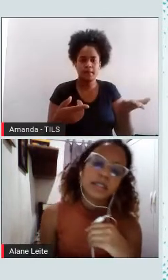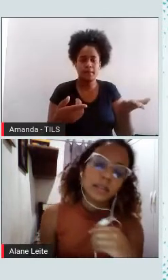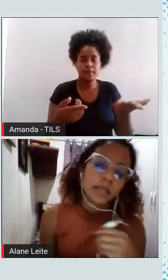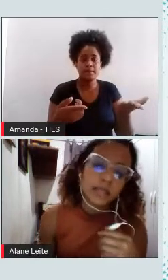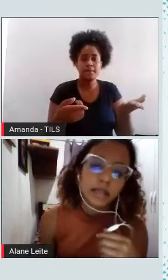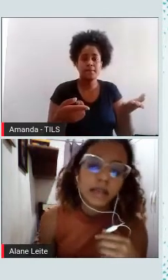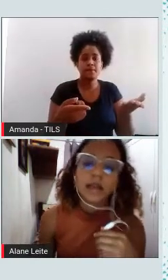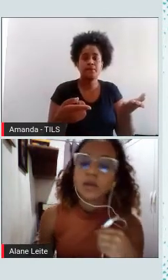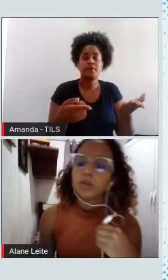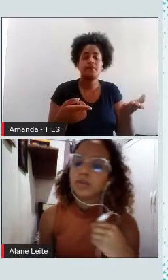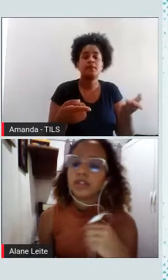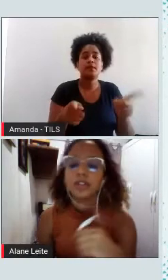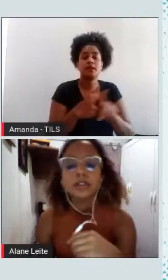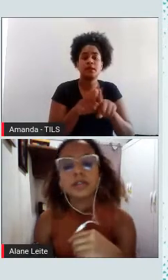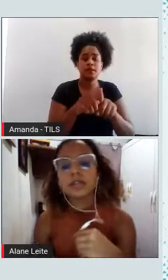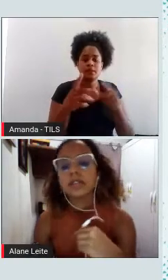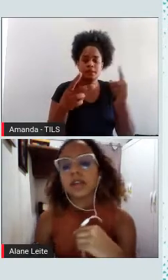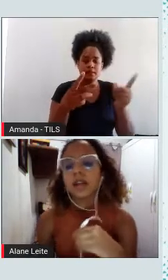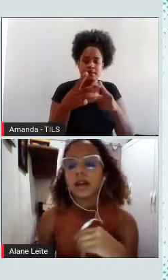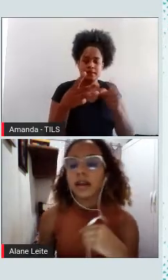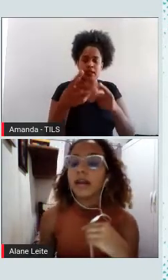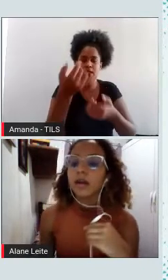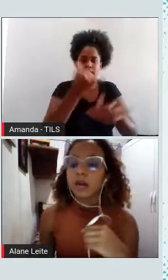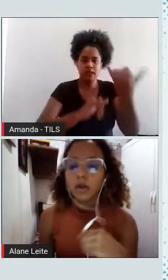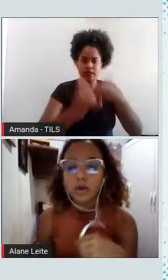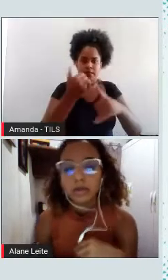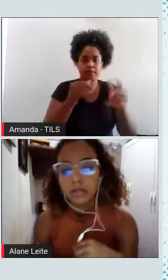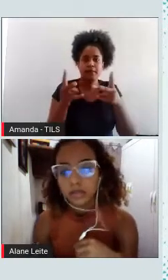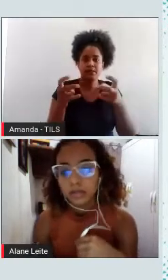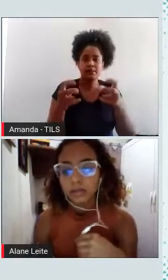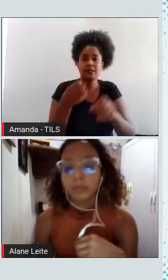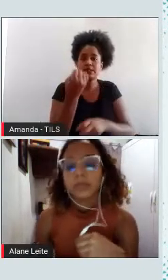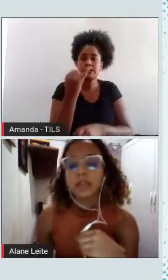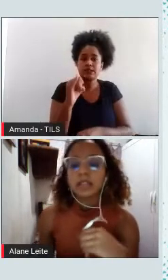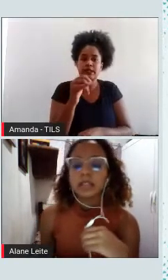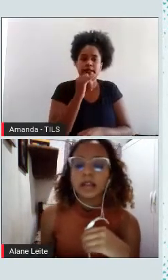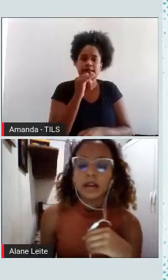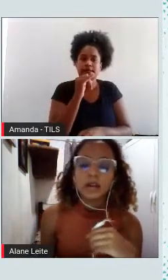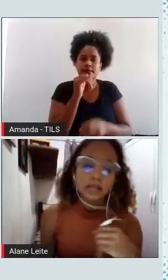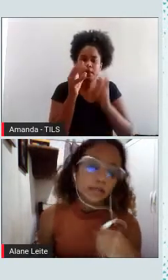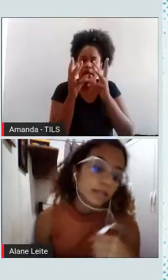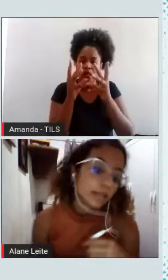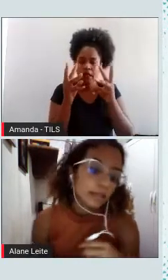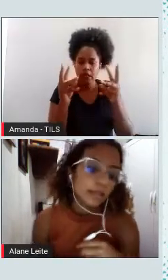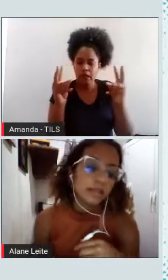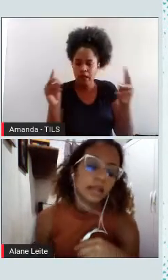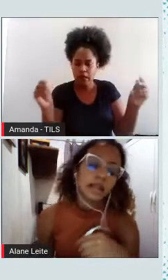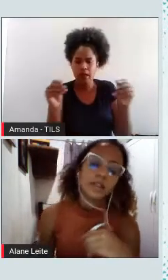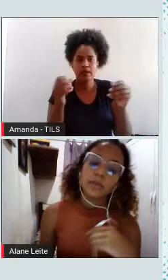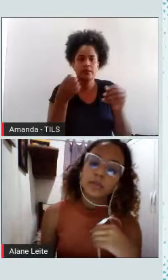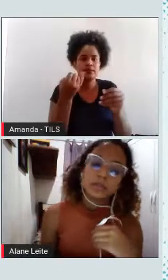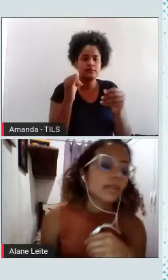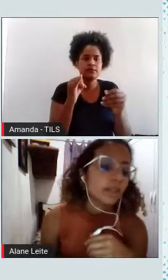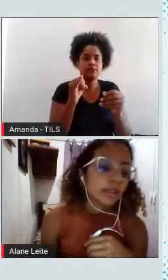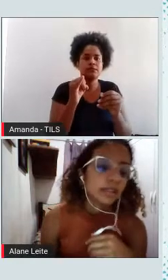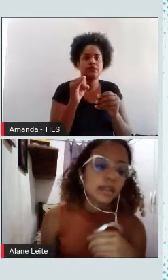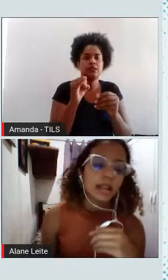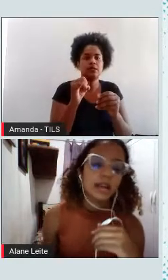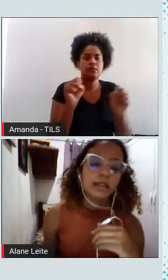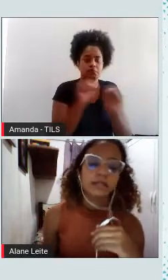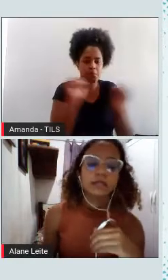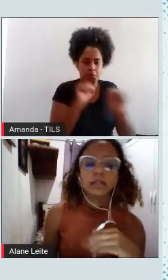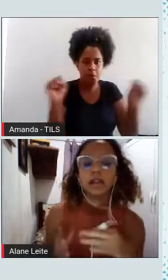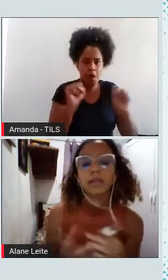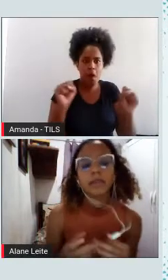vai observar se a matéria ela é combustível, se ela é corrosiva, se ela é oxidante, se ela é explosiva,